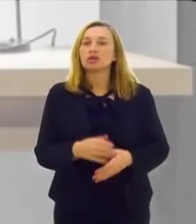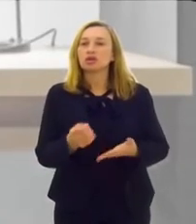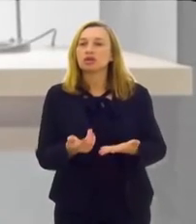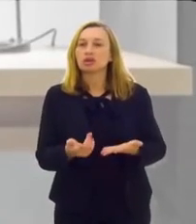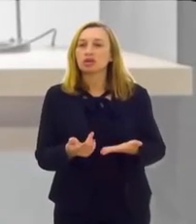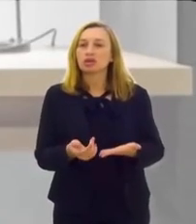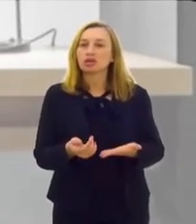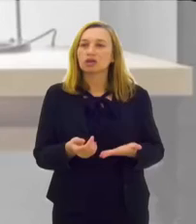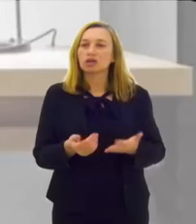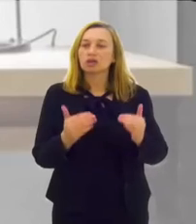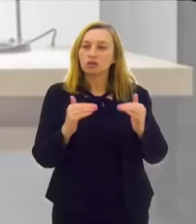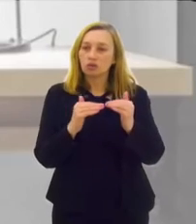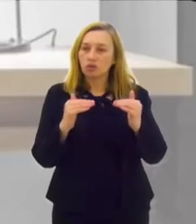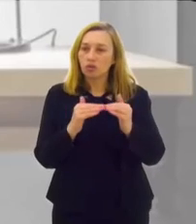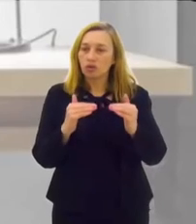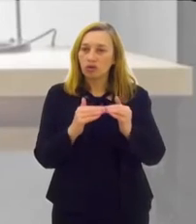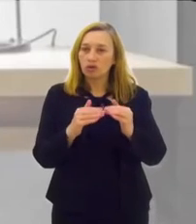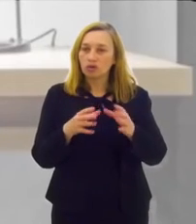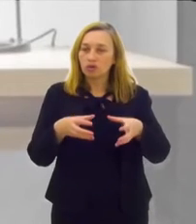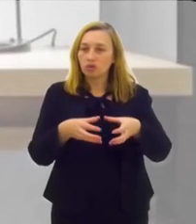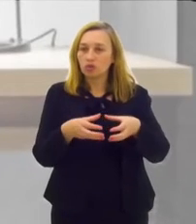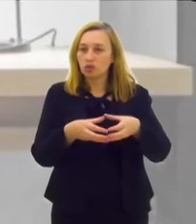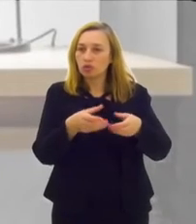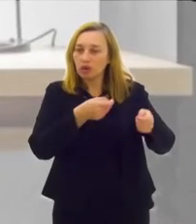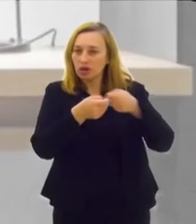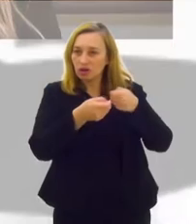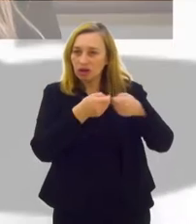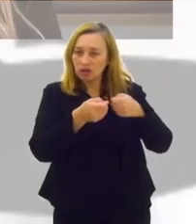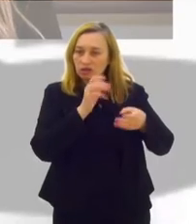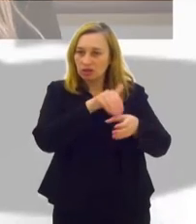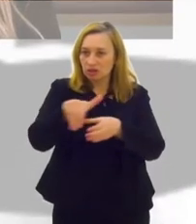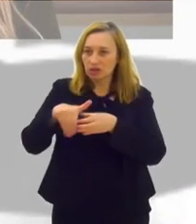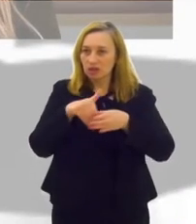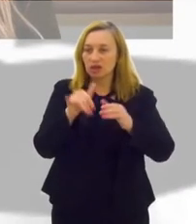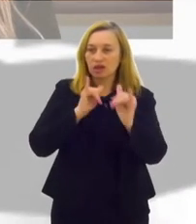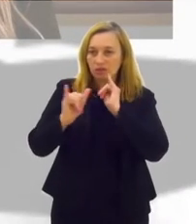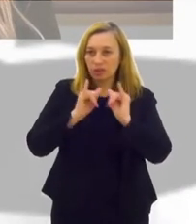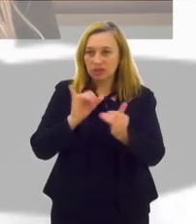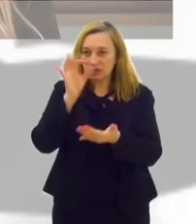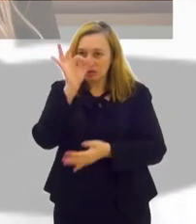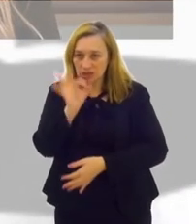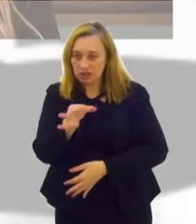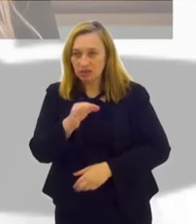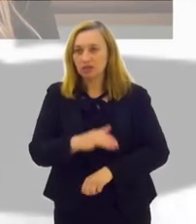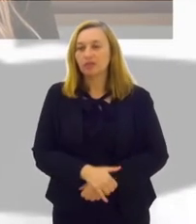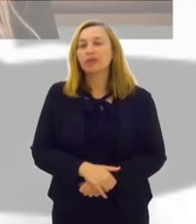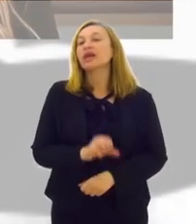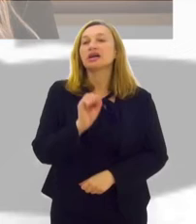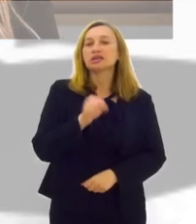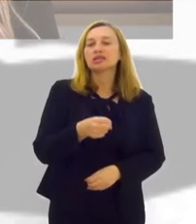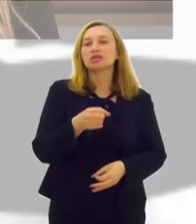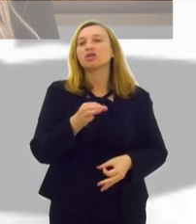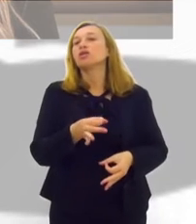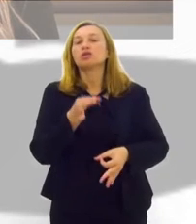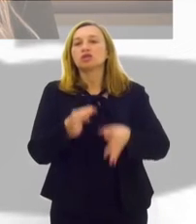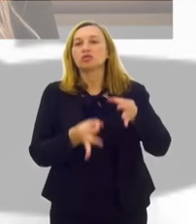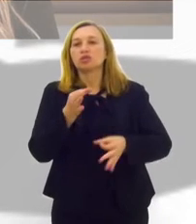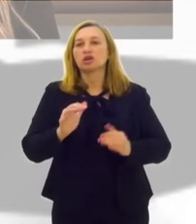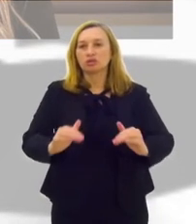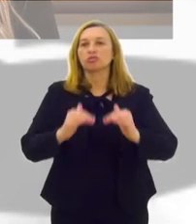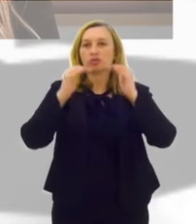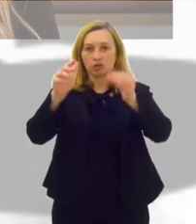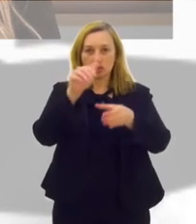vocês assinem embaixo, né, como órgão regulador da eleição para a gente se certificar de que a informação é correta? Sim, o